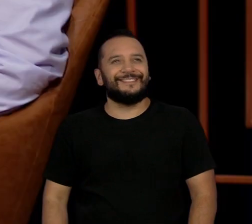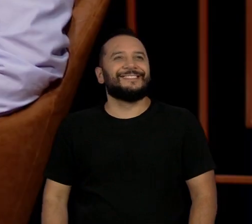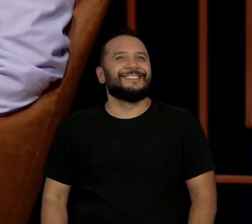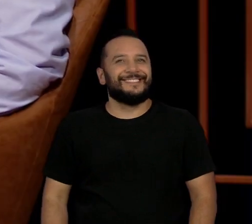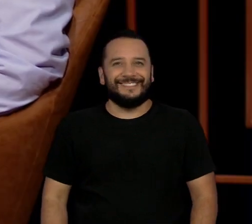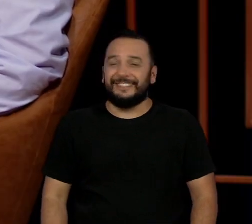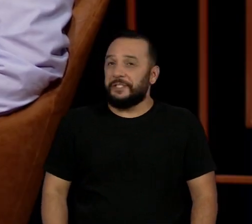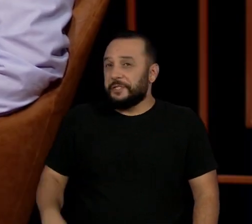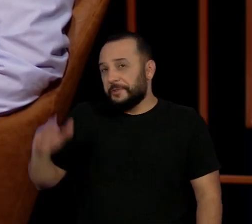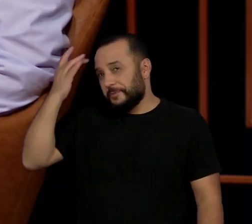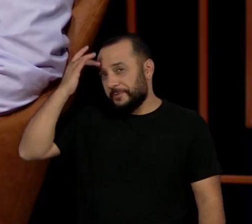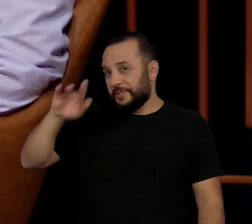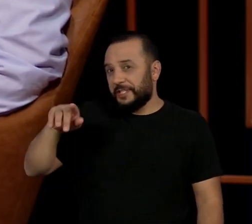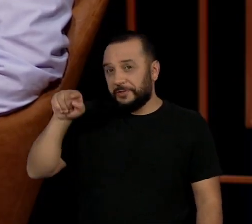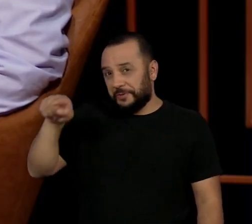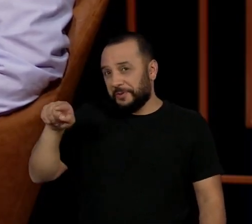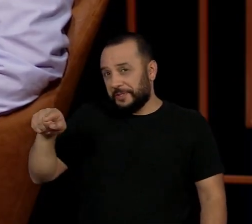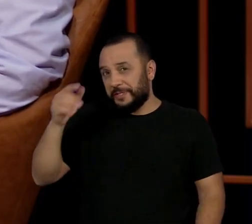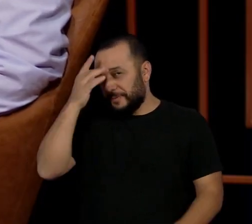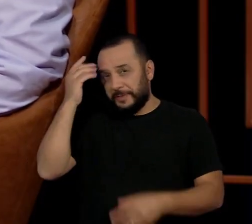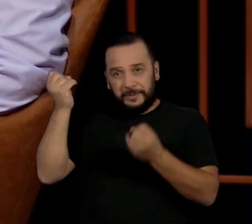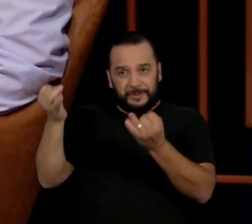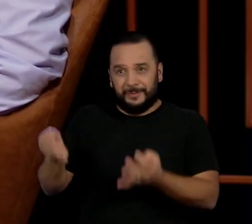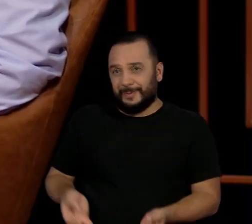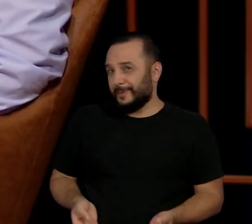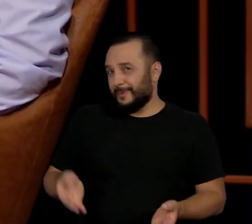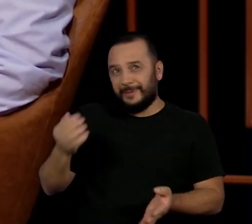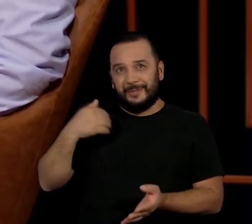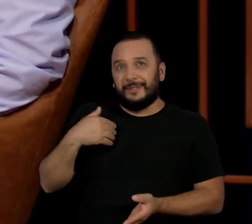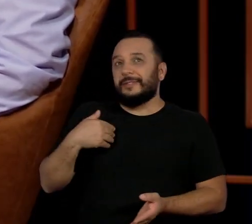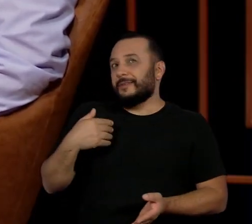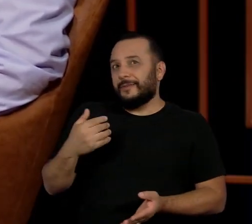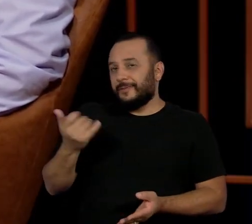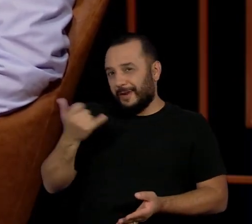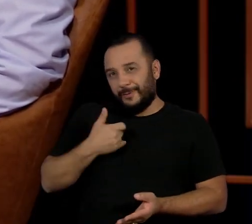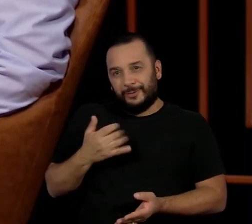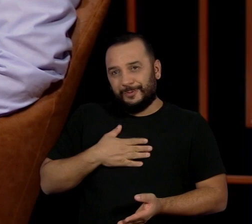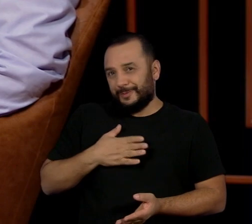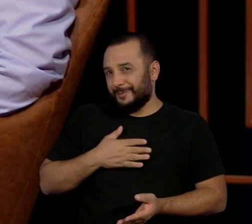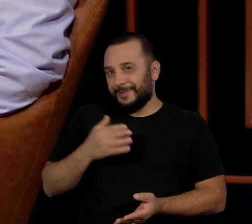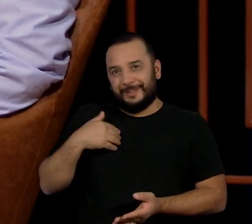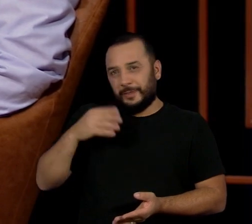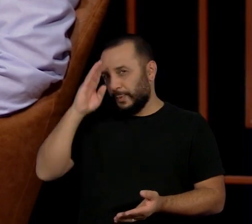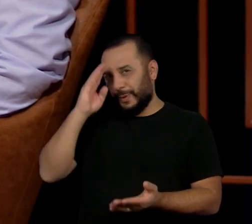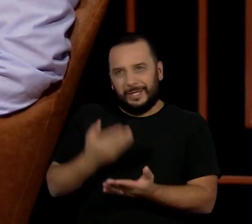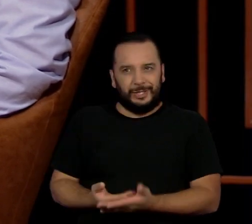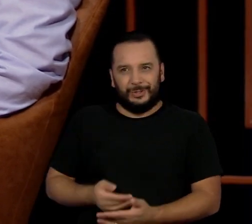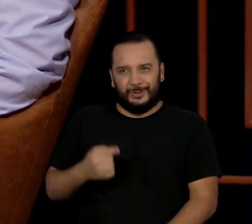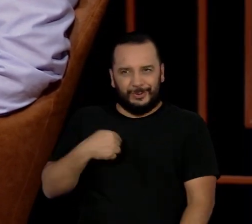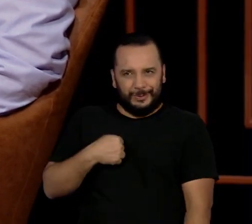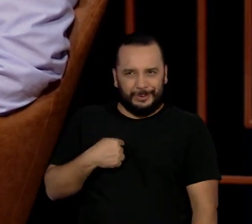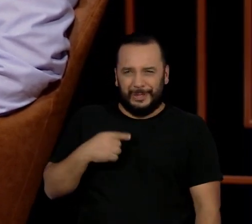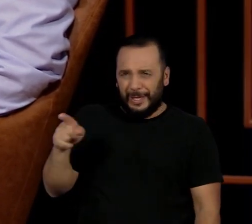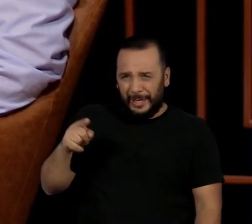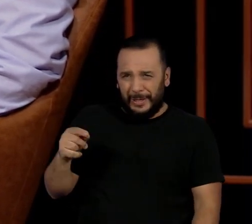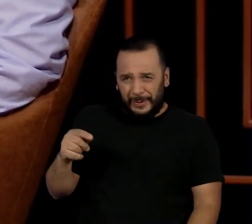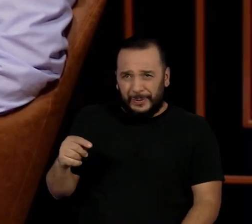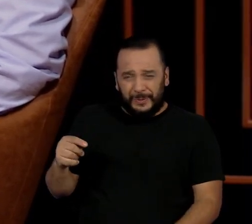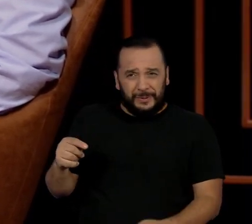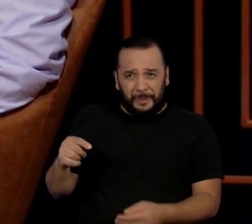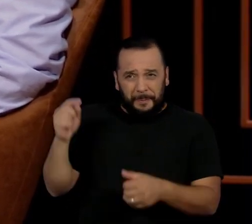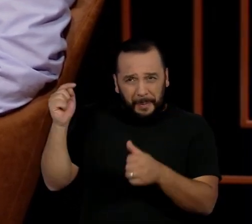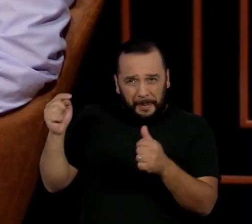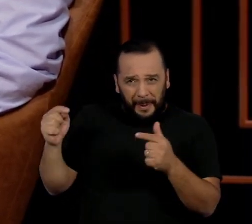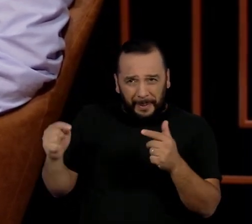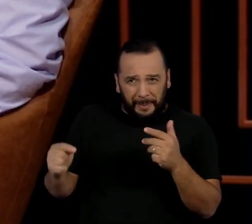Eu não sei se eu sou nada disso, que todas essas pessoas maravilhosas que vocês estão botando para falar de mim. Eu não acredito muito nisso, não, que eu sou tudo isso aí, não. Viu?